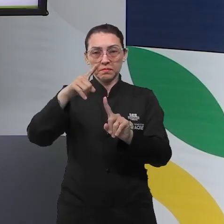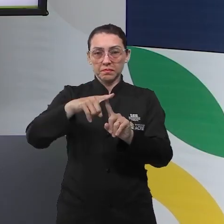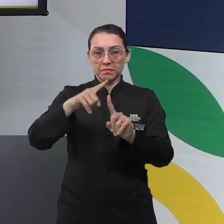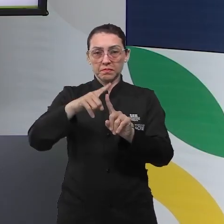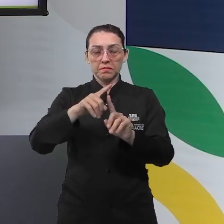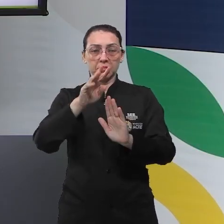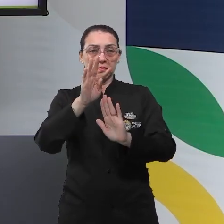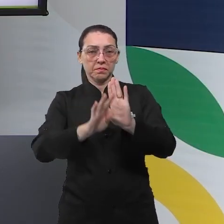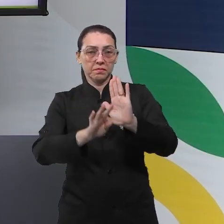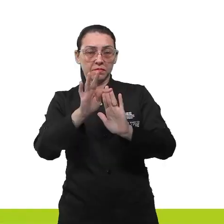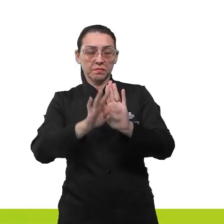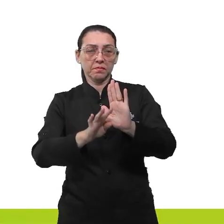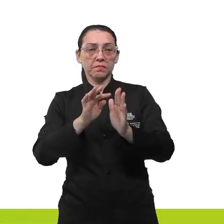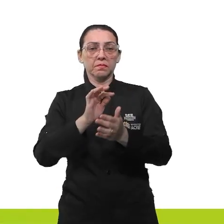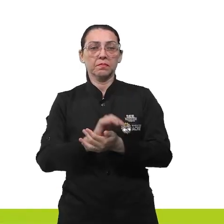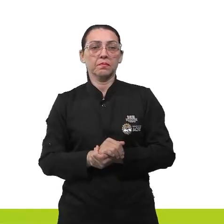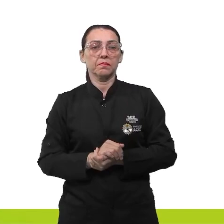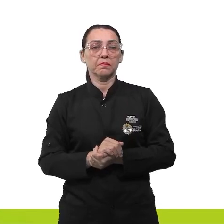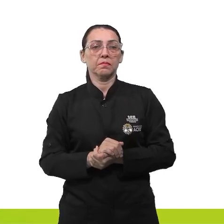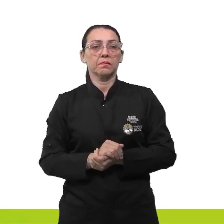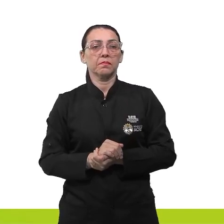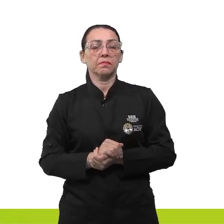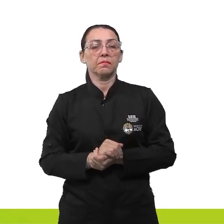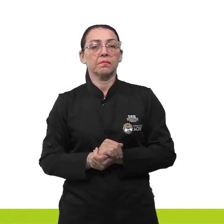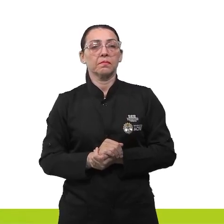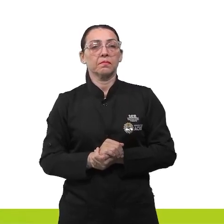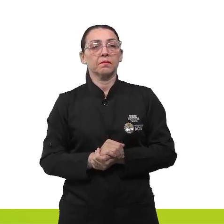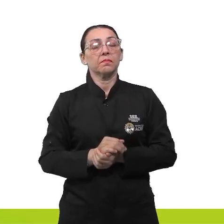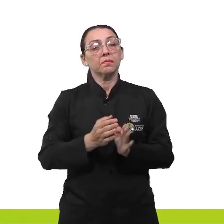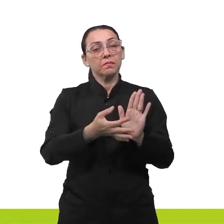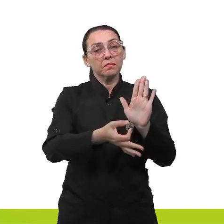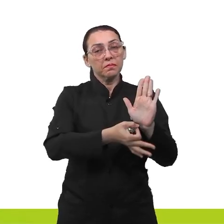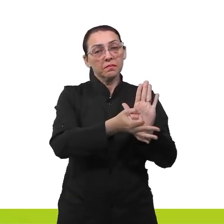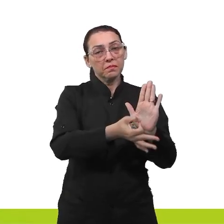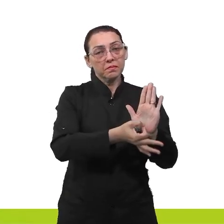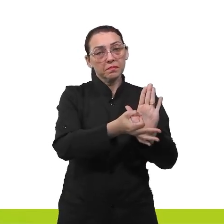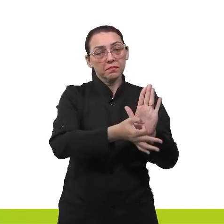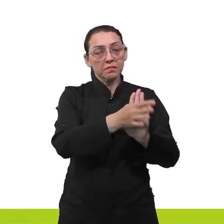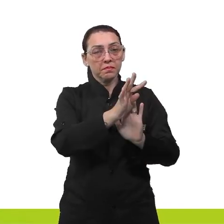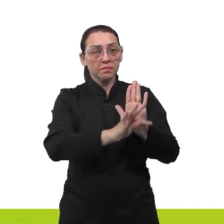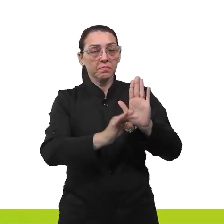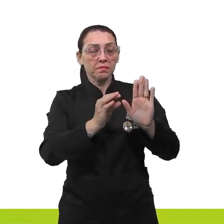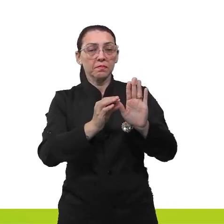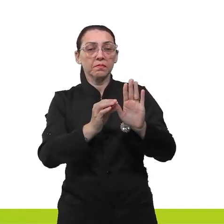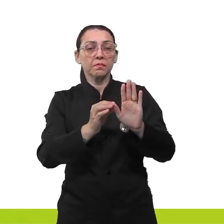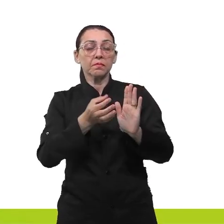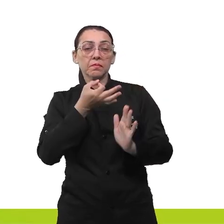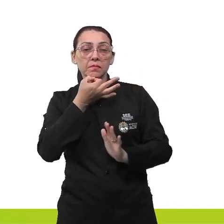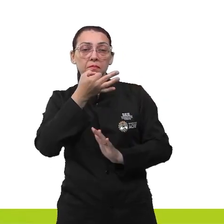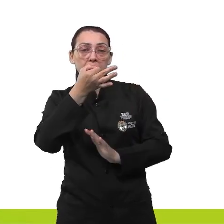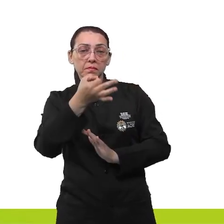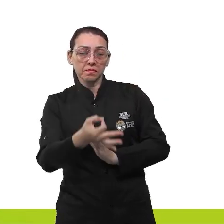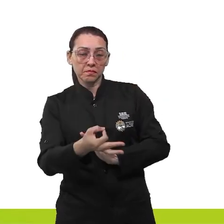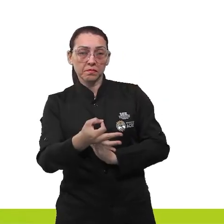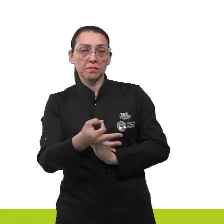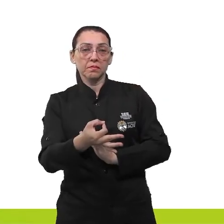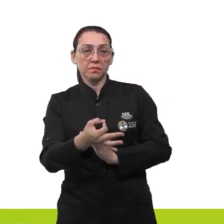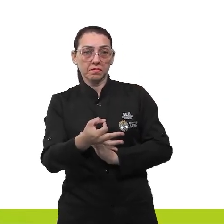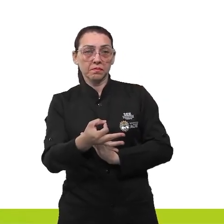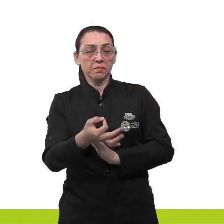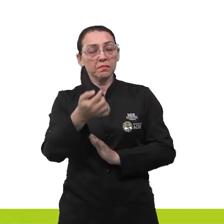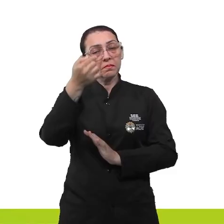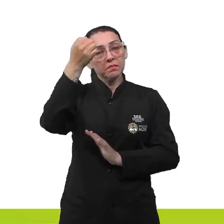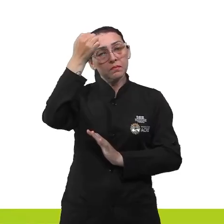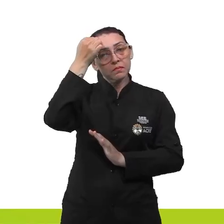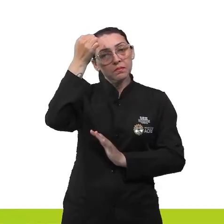o expositivo. E aí os textos argumentativos, que transmitem uma opinião e defendem com um posicionamento